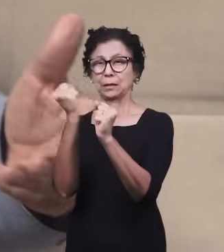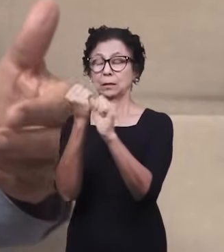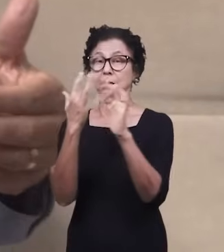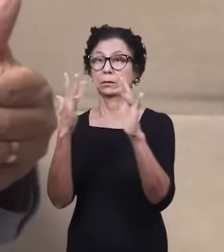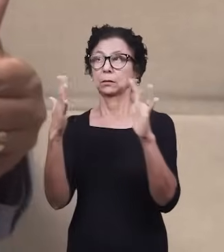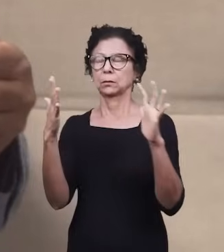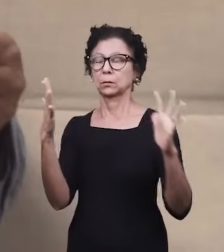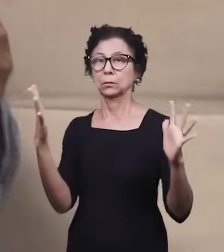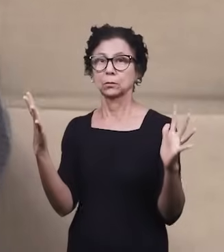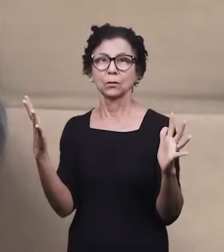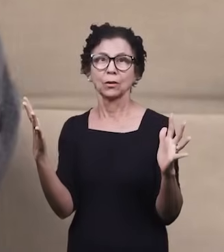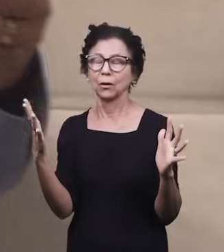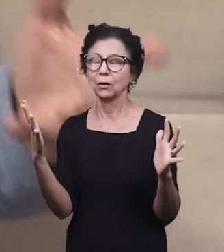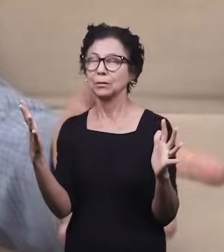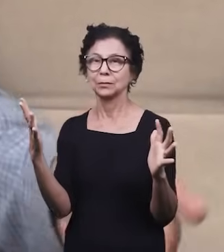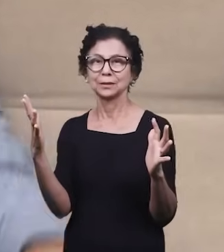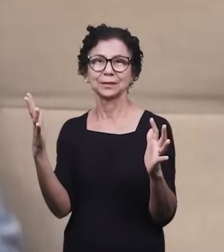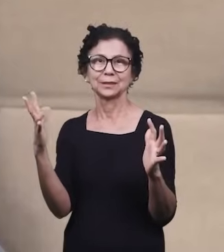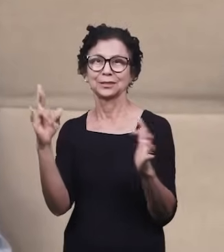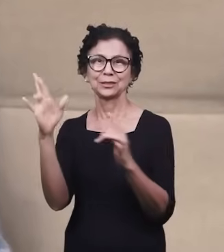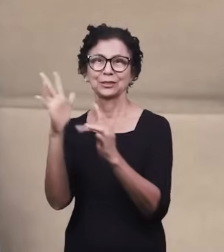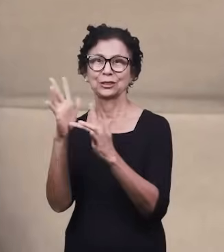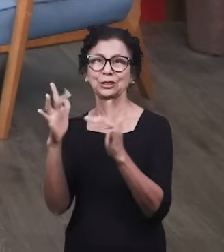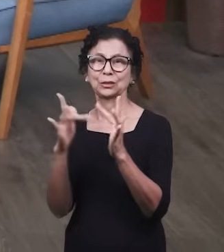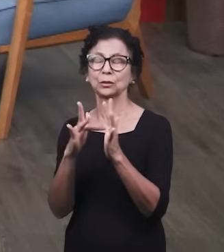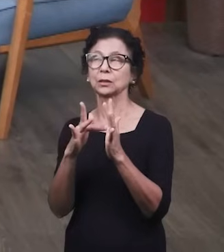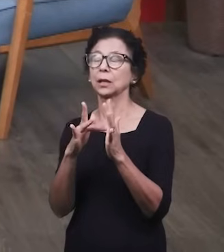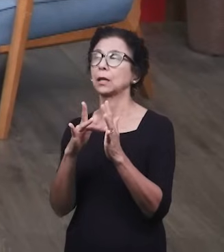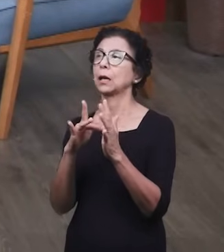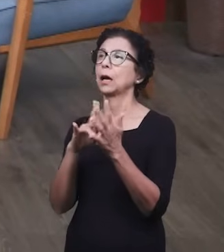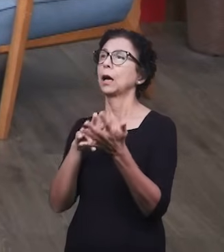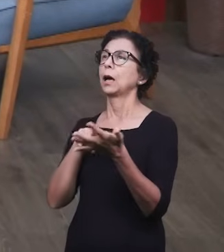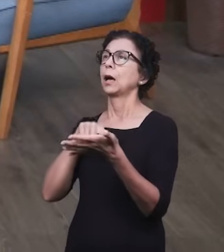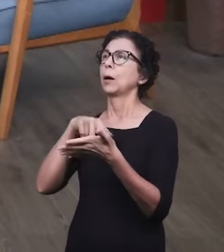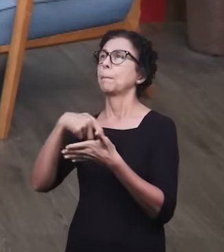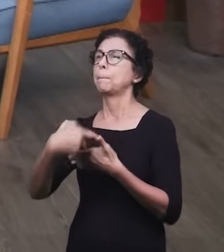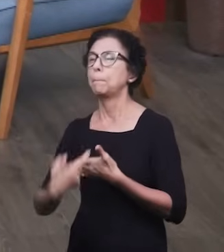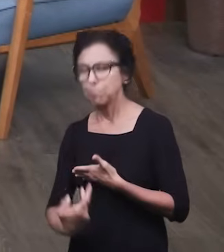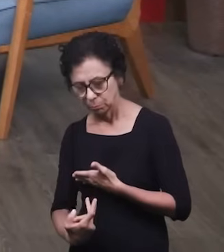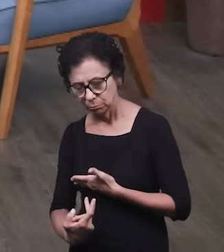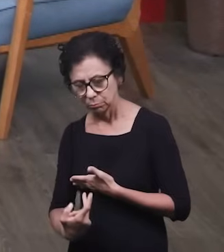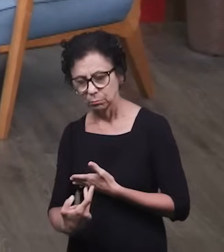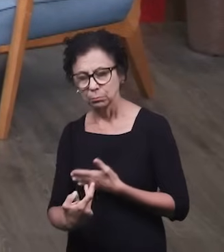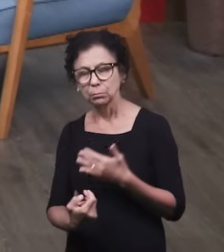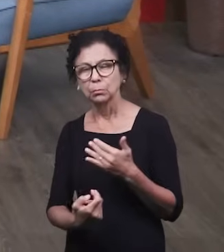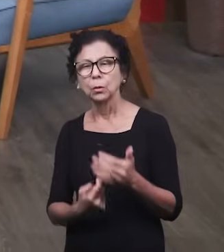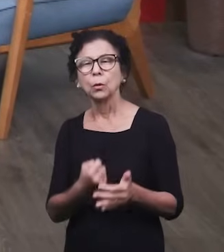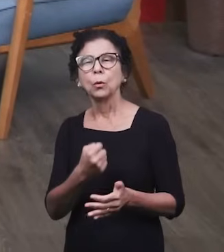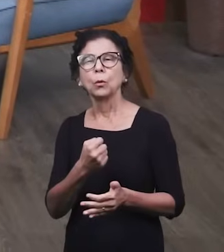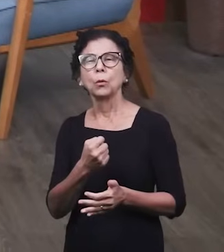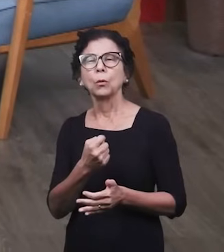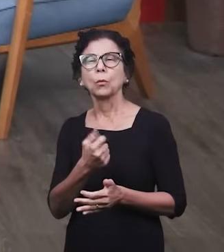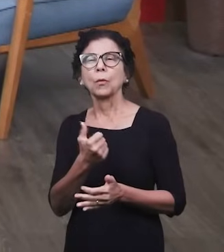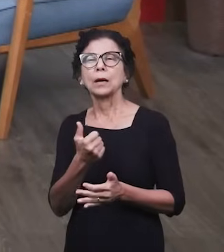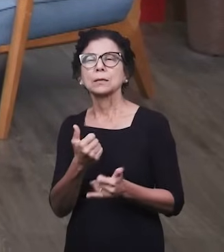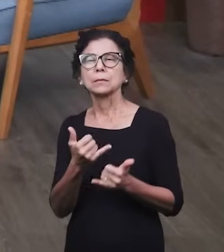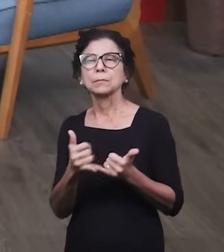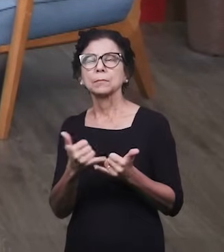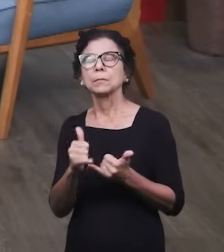foi a excelência da experiência. Que você falou do Apocalipse, né? Nós já entramos